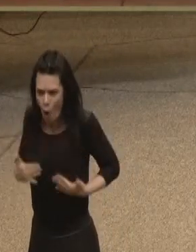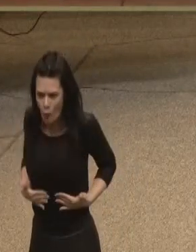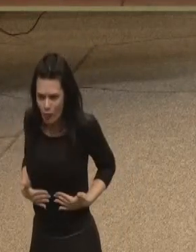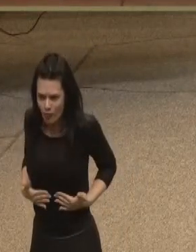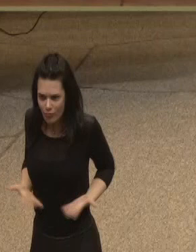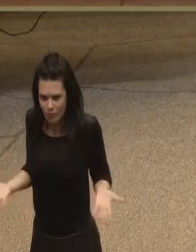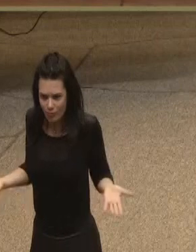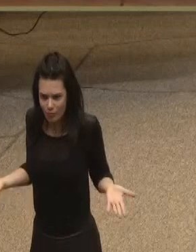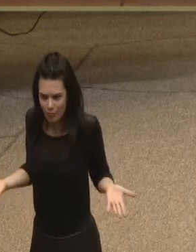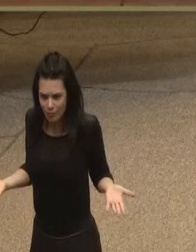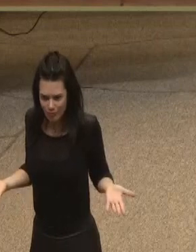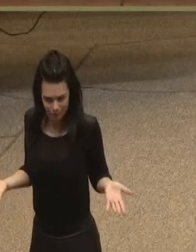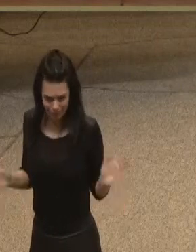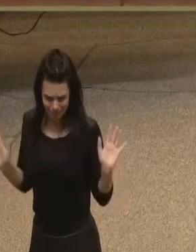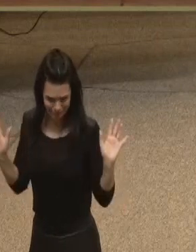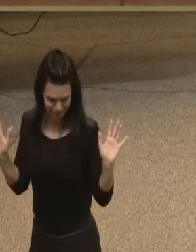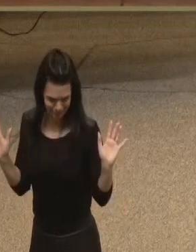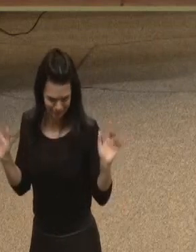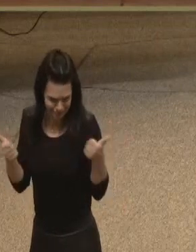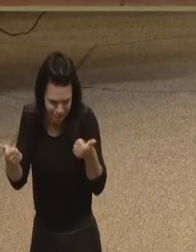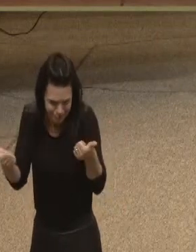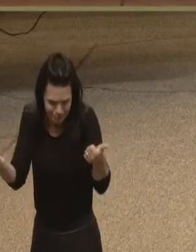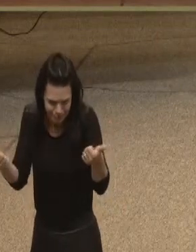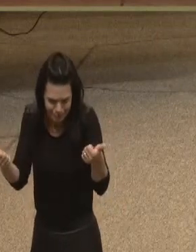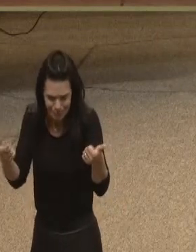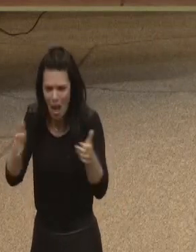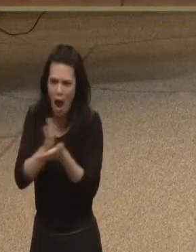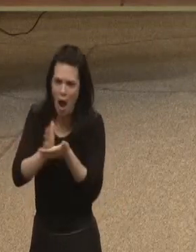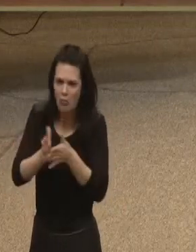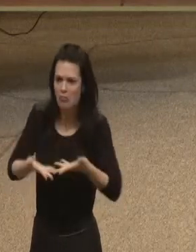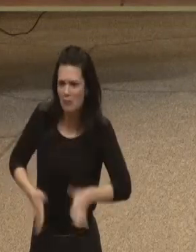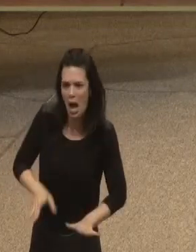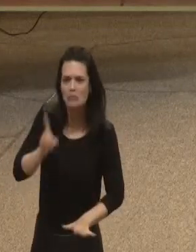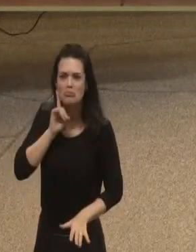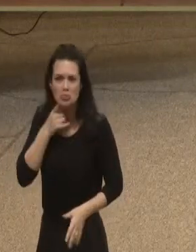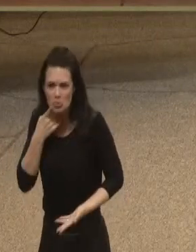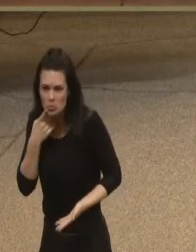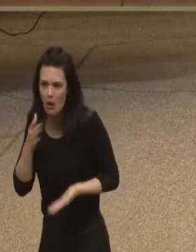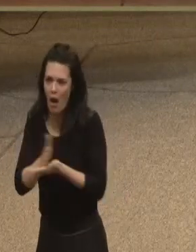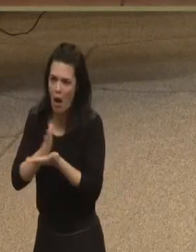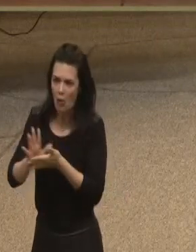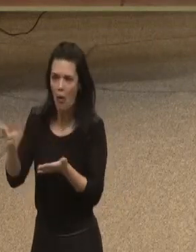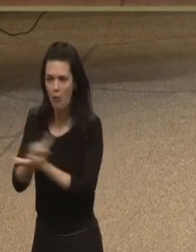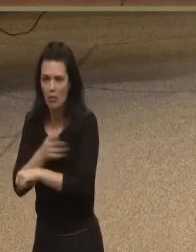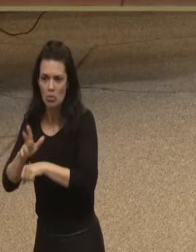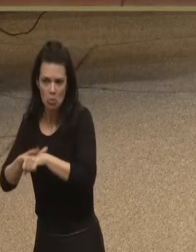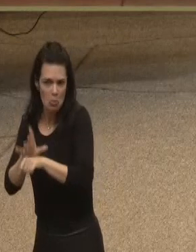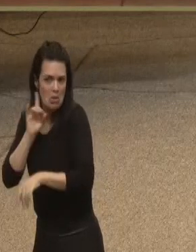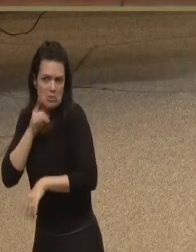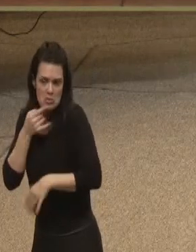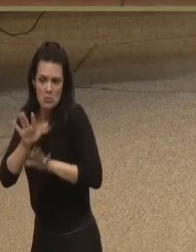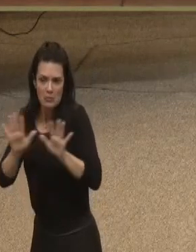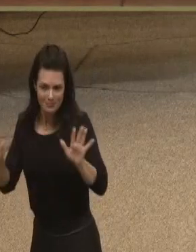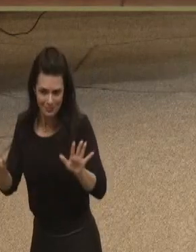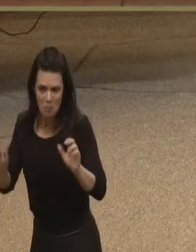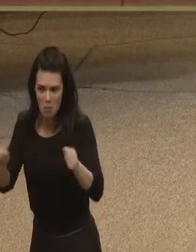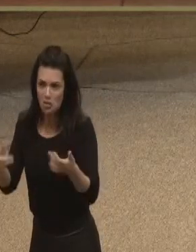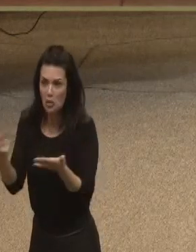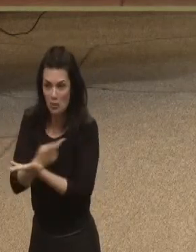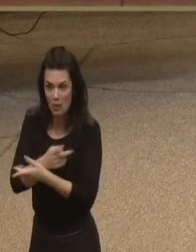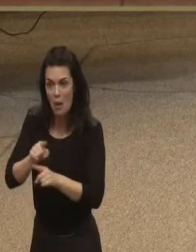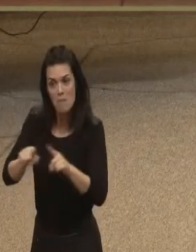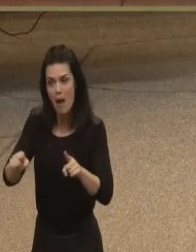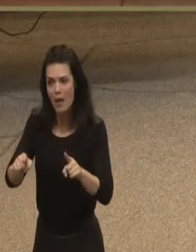escolhe. Ninguém escolhe ser surdo, não ouvir. Mas essa condição pode sim